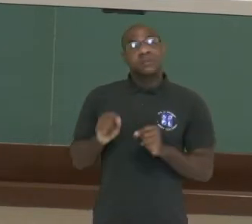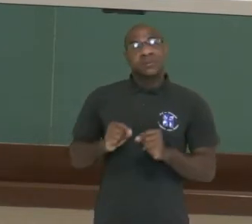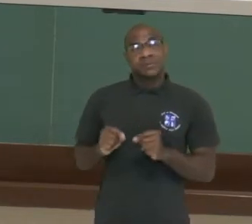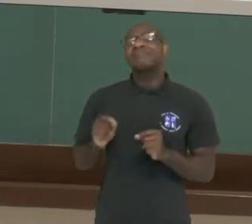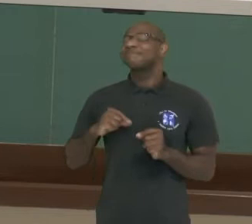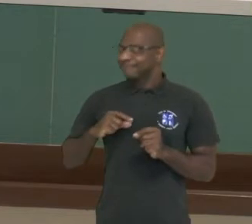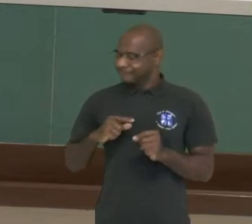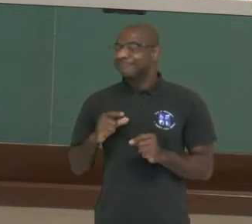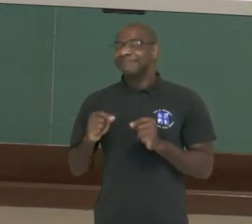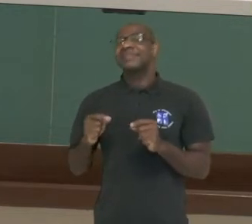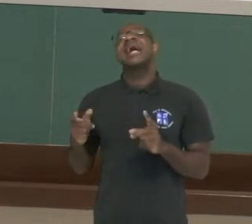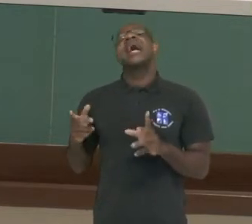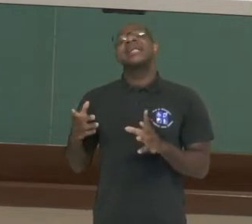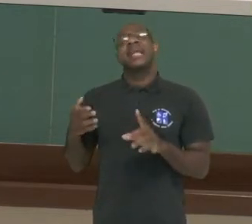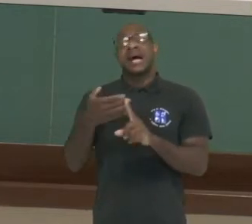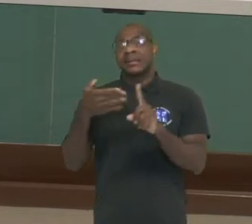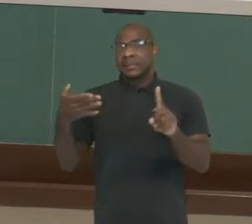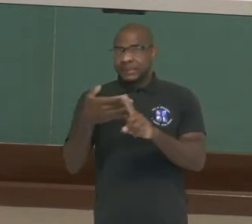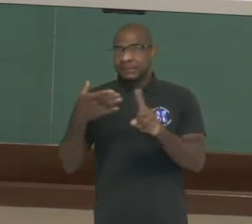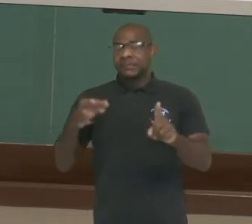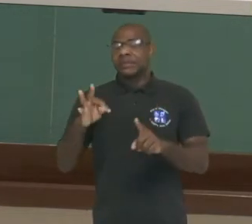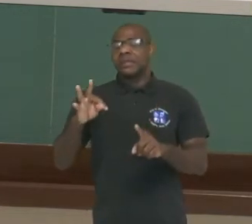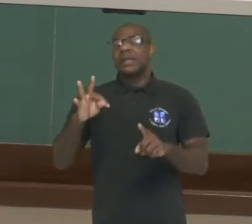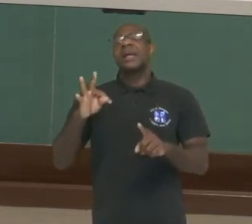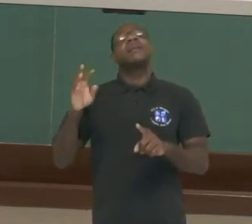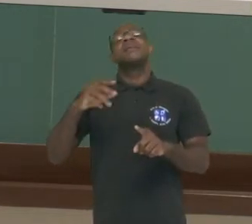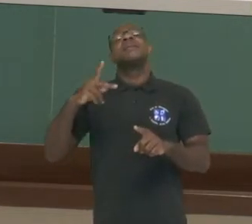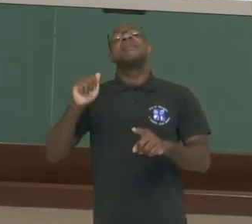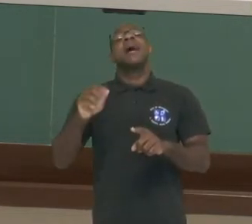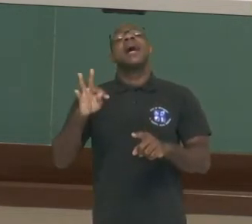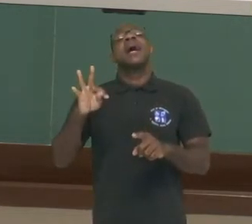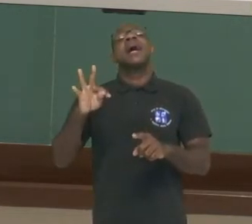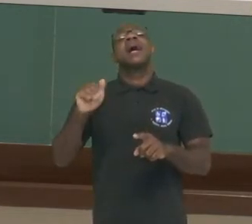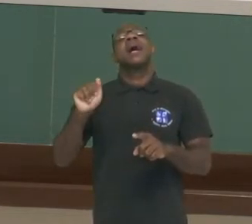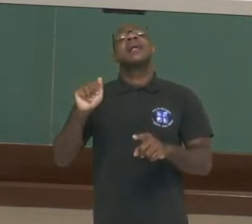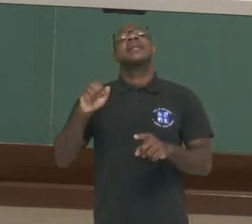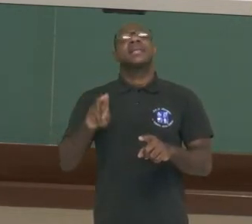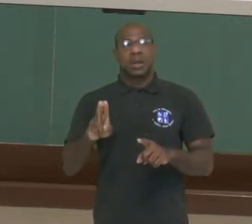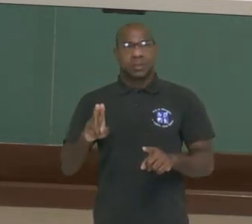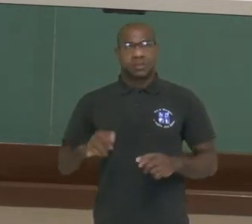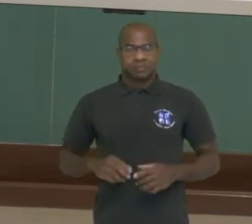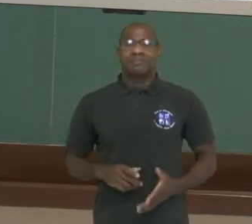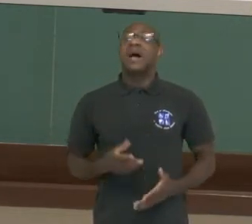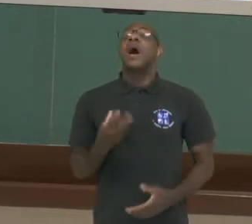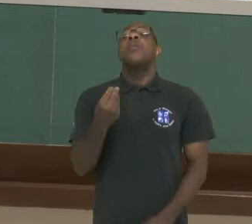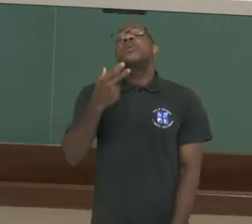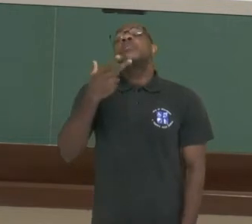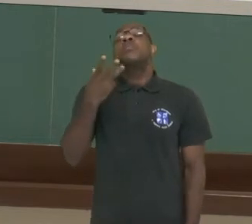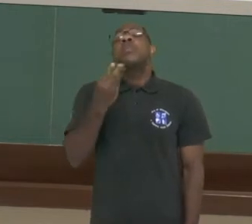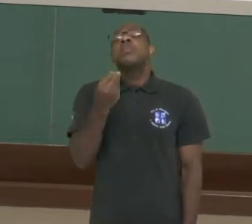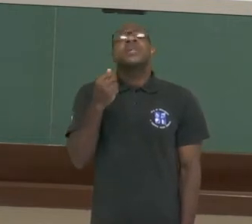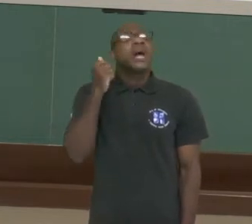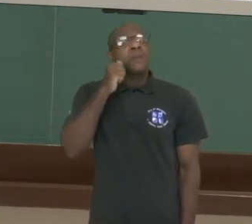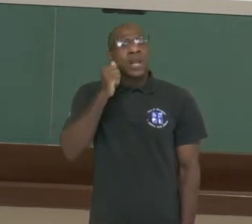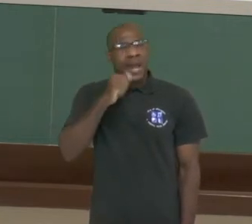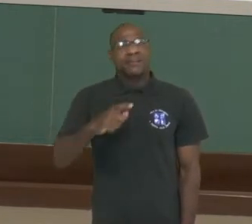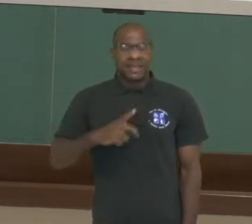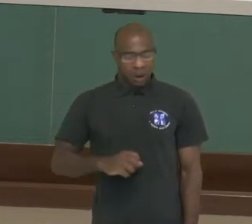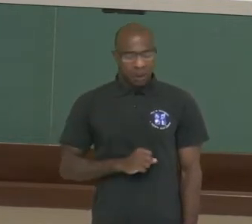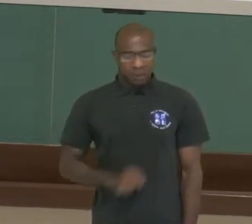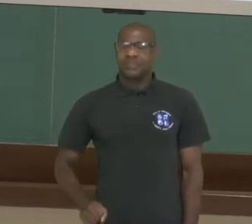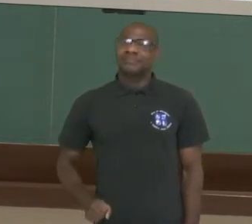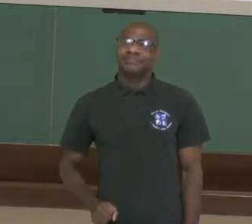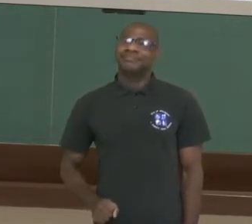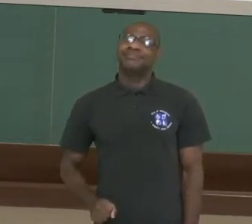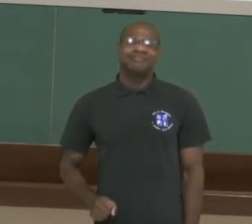síndrome de Patot. Então, muitas mulheres têm abortos espontâneos aí no primeiro trimestre e